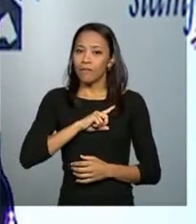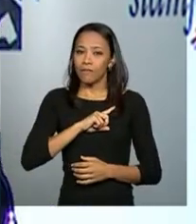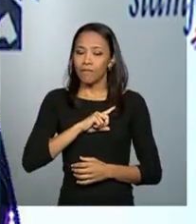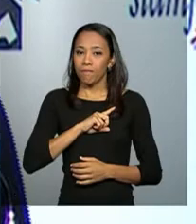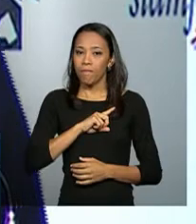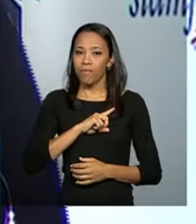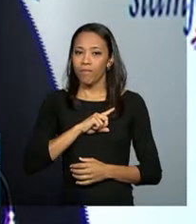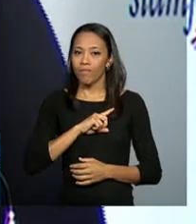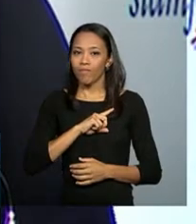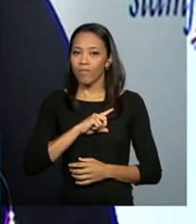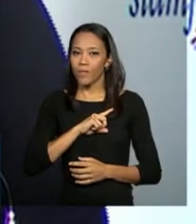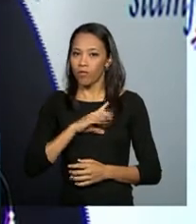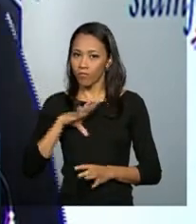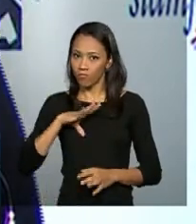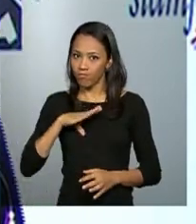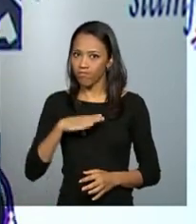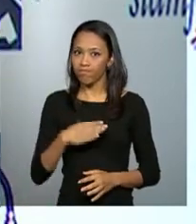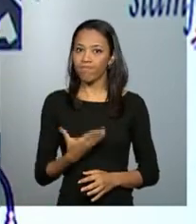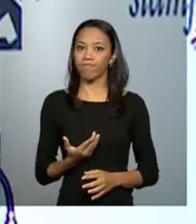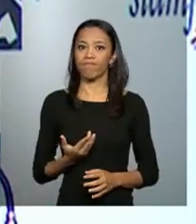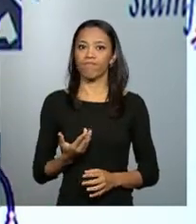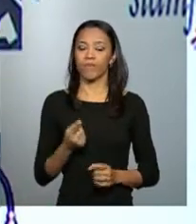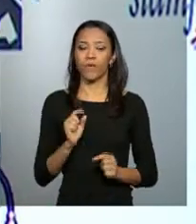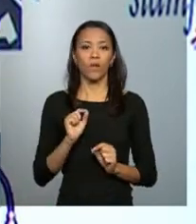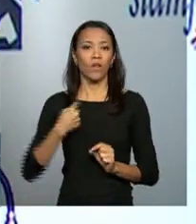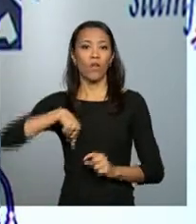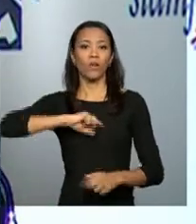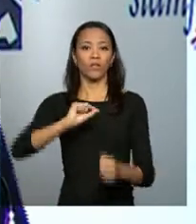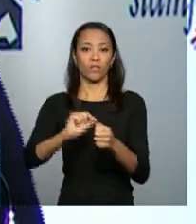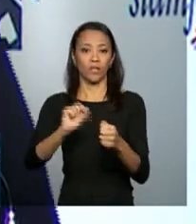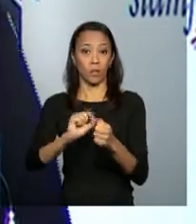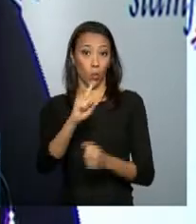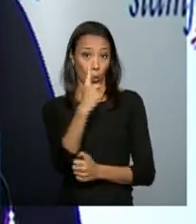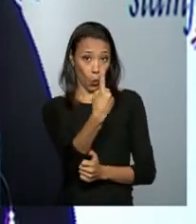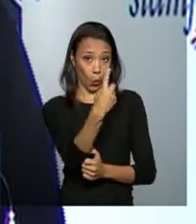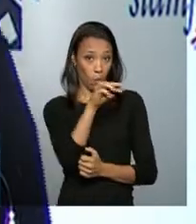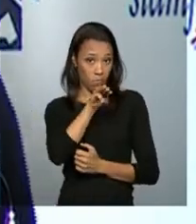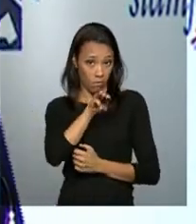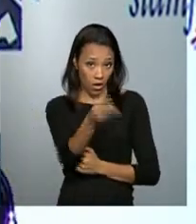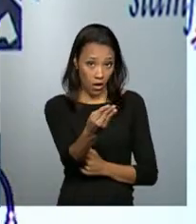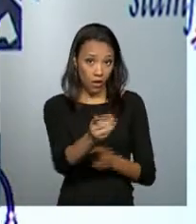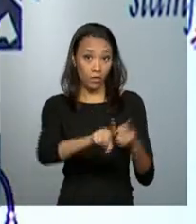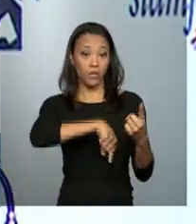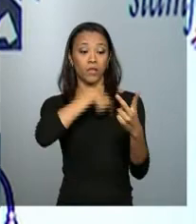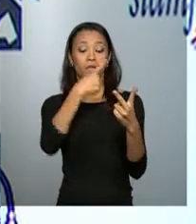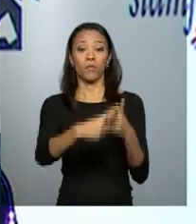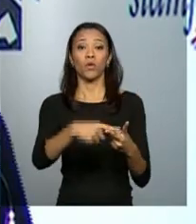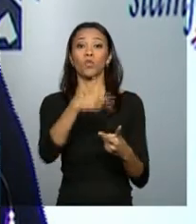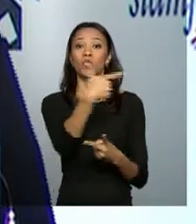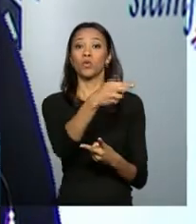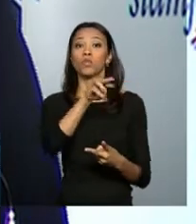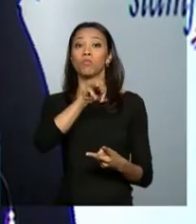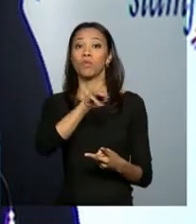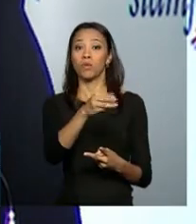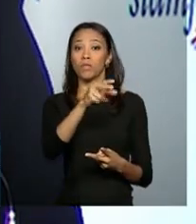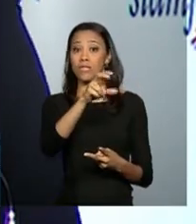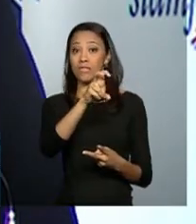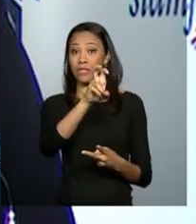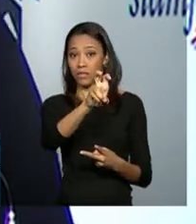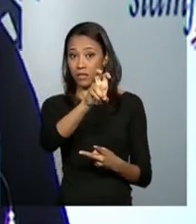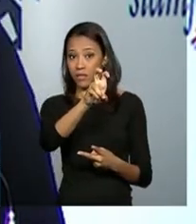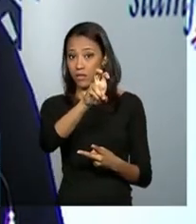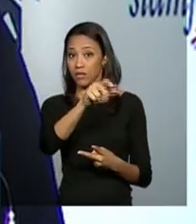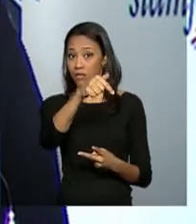mais audazes. Nós fizemos primeiro 1 milhão, depois 2.750.000, agora nós vamos para